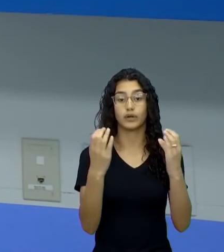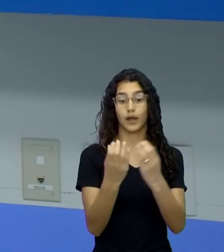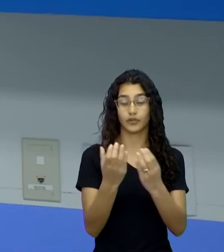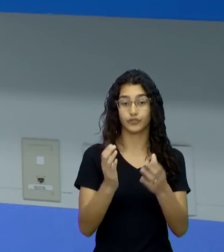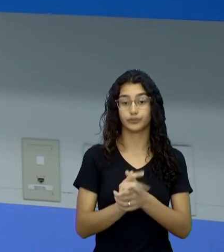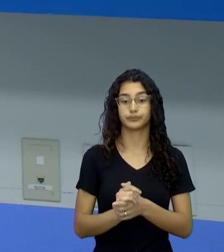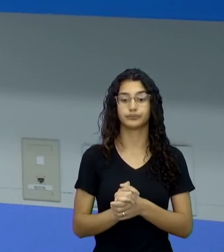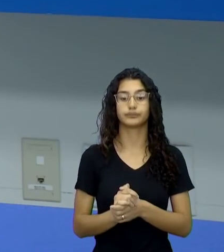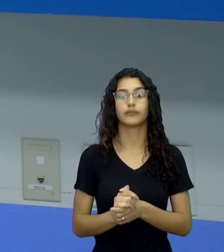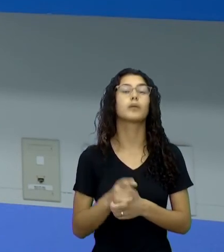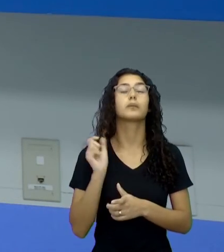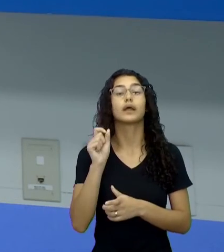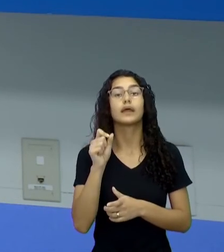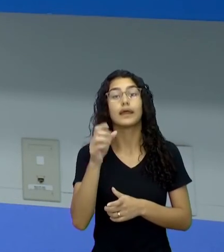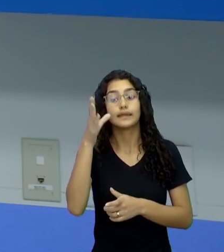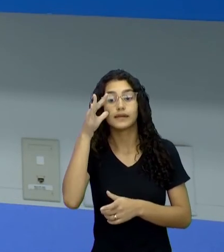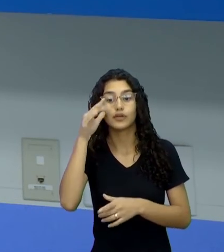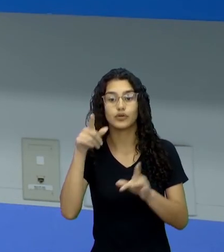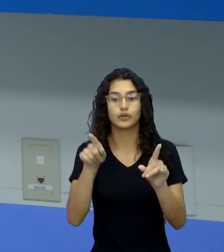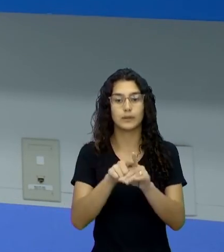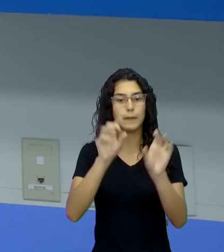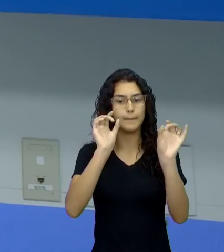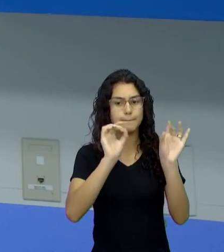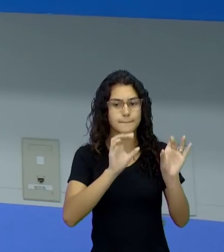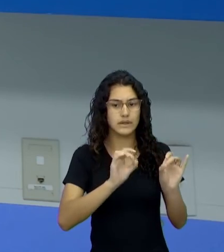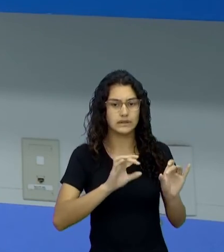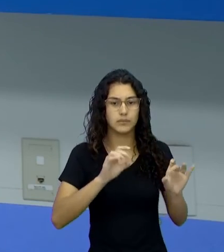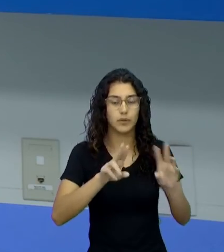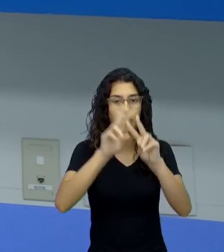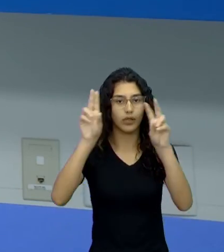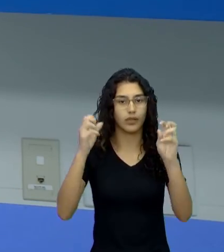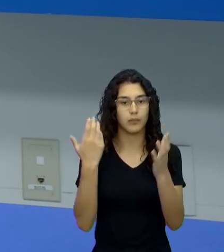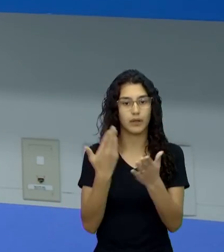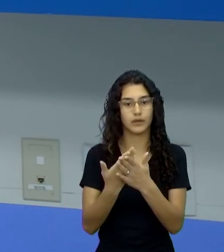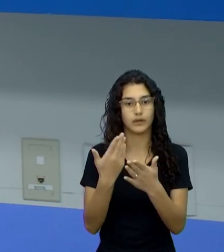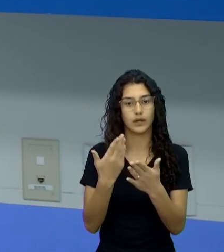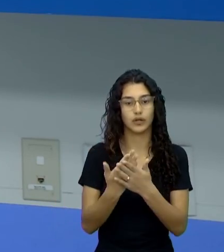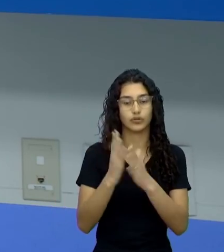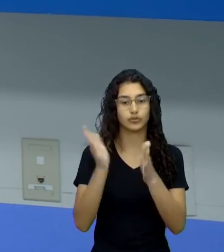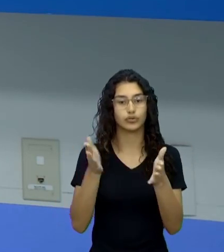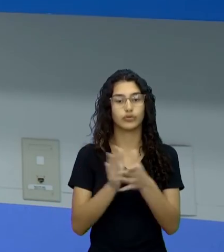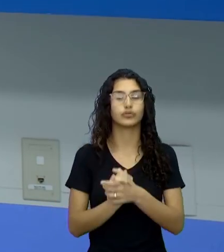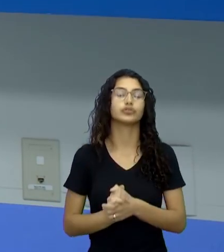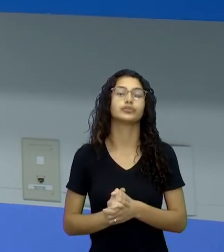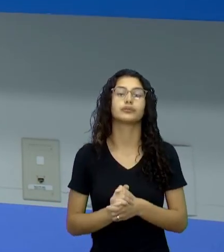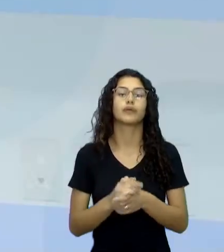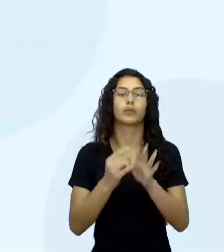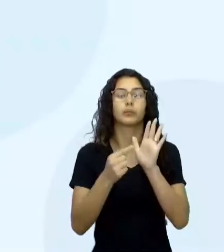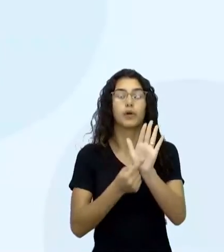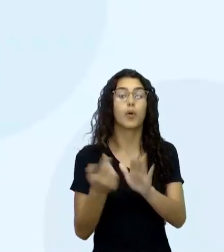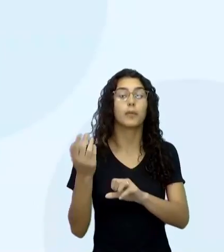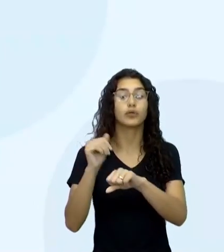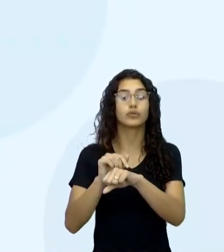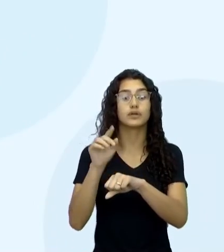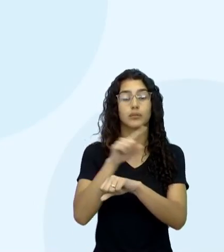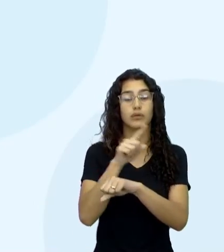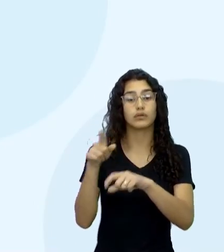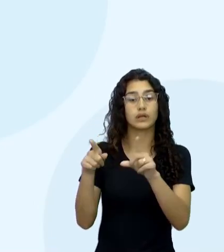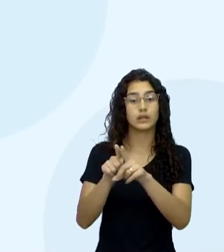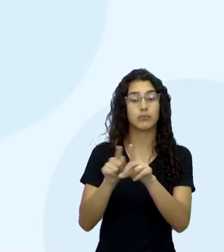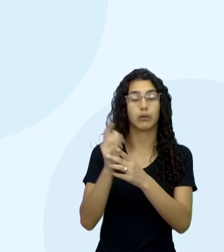ã para quem se interessou especialmente né pelo tema da aula de hoje sobre o antropoceno deixa aqui algumas sugestões